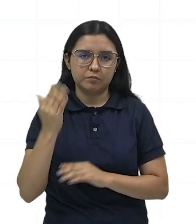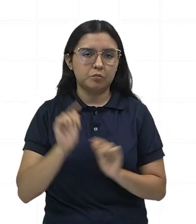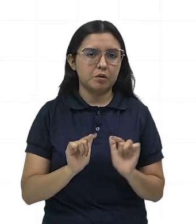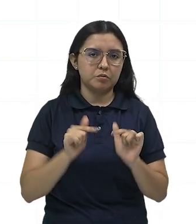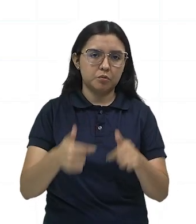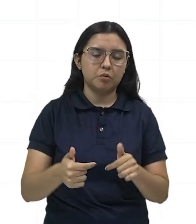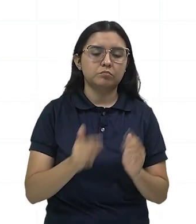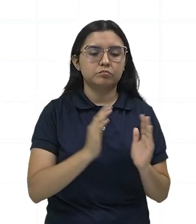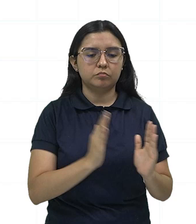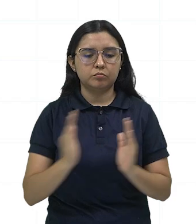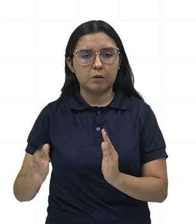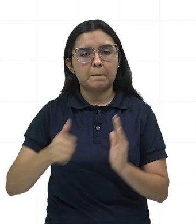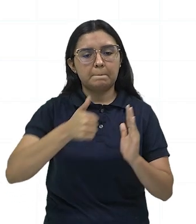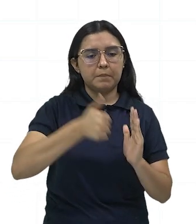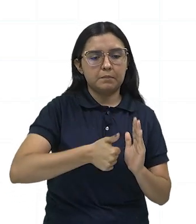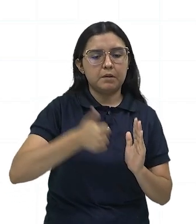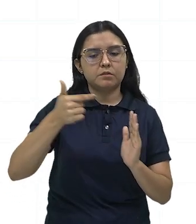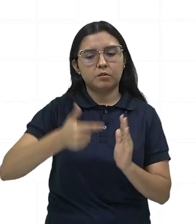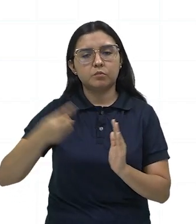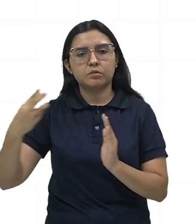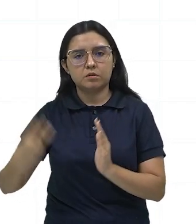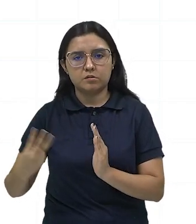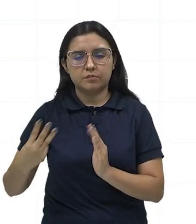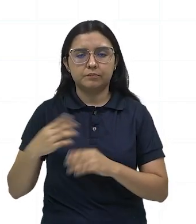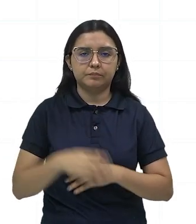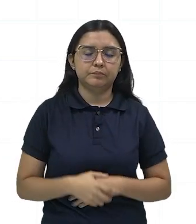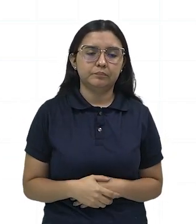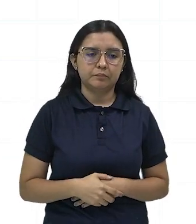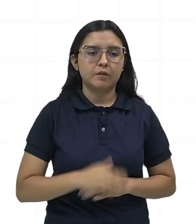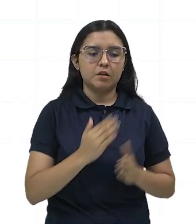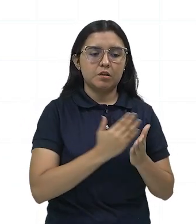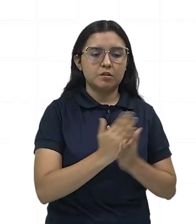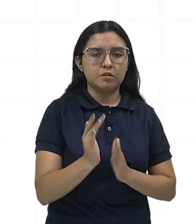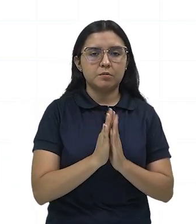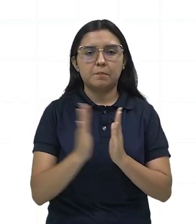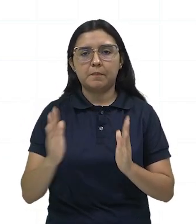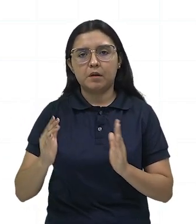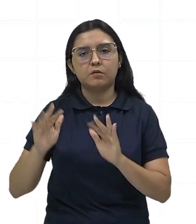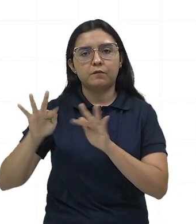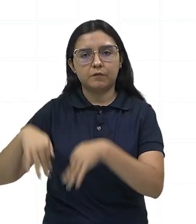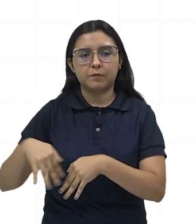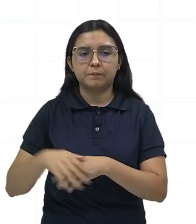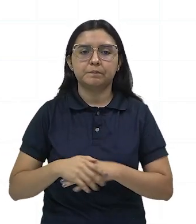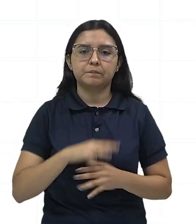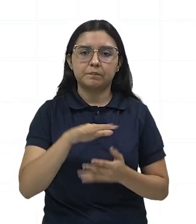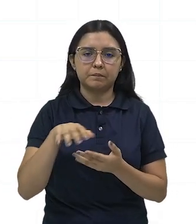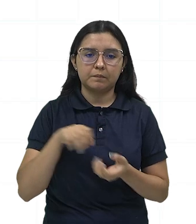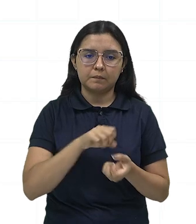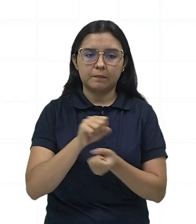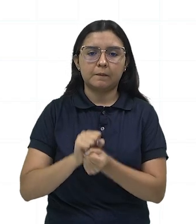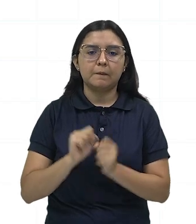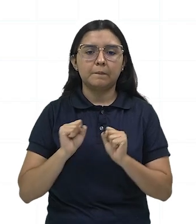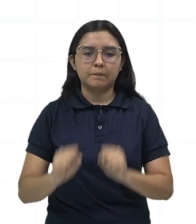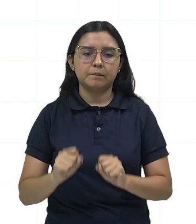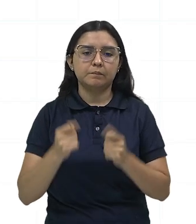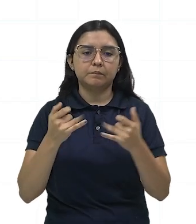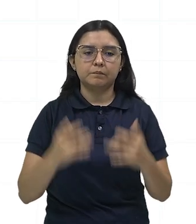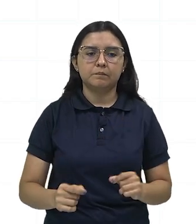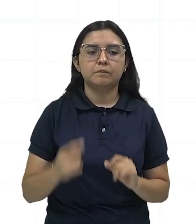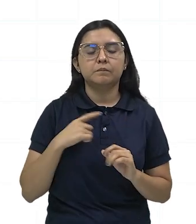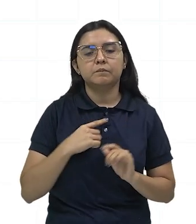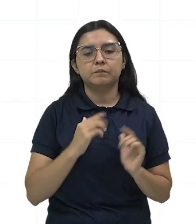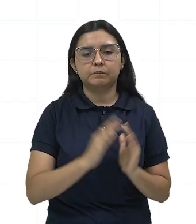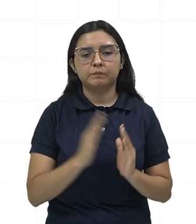ações, ou seja, elas têm início, meio e fim. Na sustentabilidade, pode ser usada para descrever etapas de um